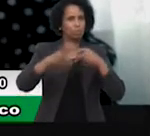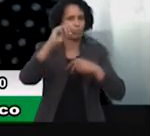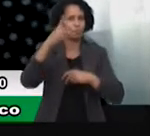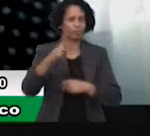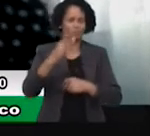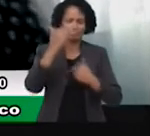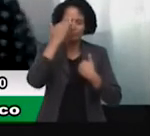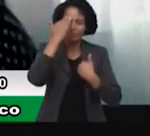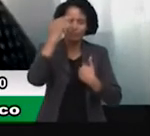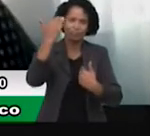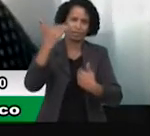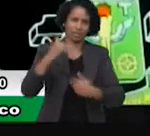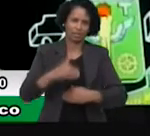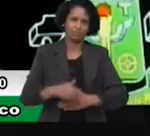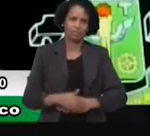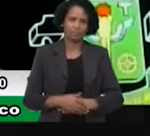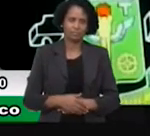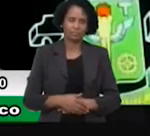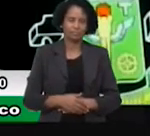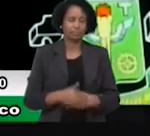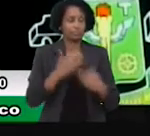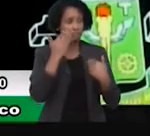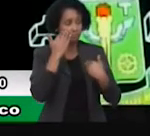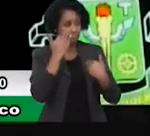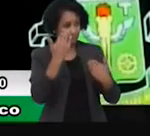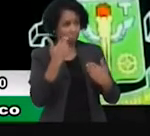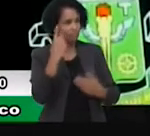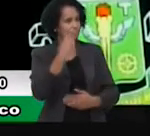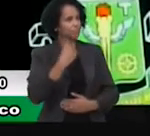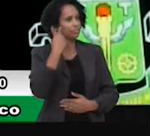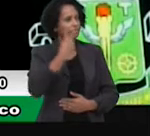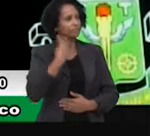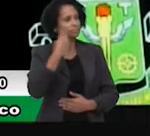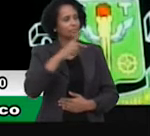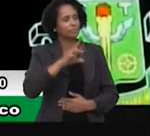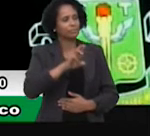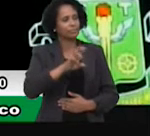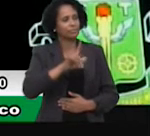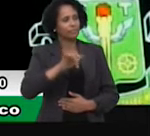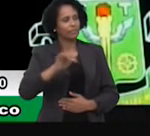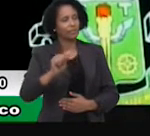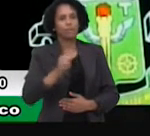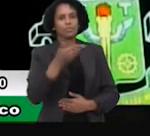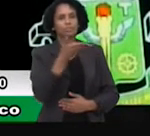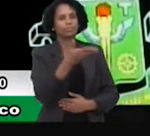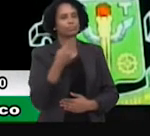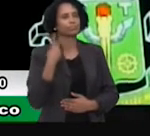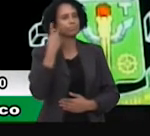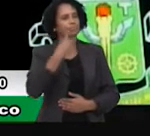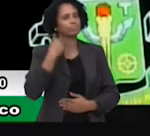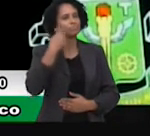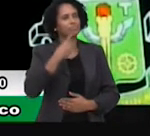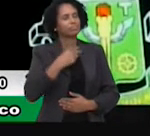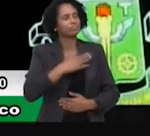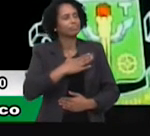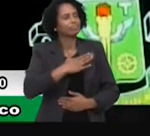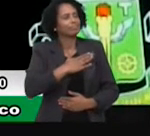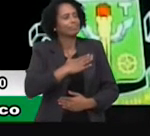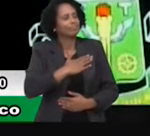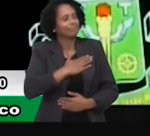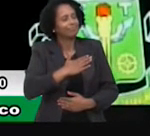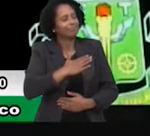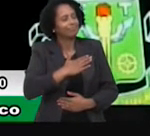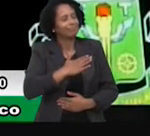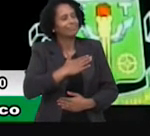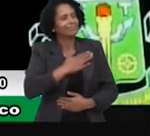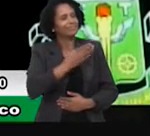obrigado. Obrigado, nobre vereadora Régia. Vossa Excelência também foi uma combatente aqui do interesse da